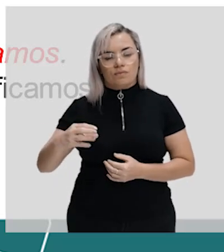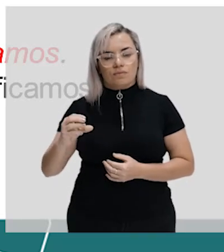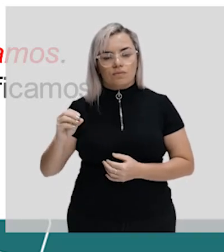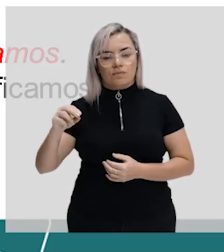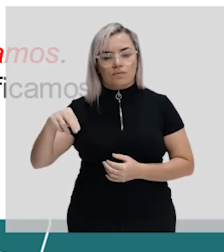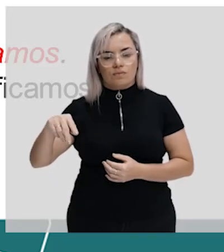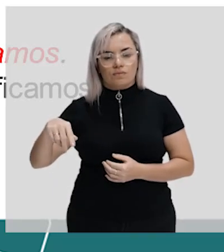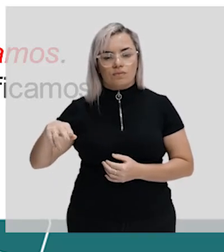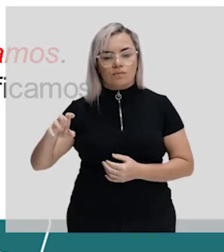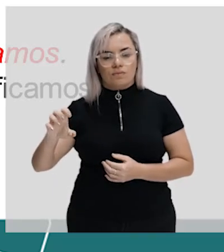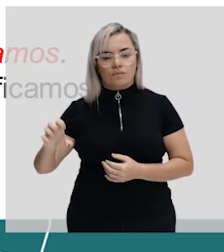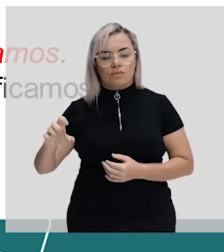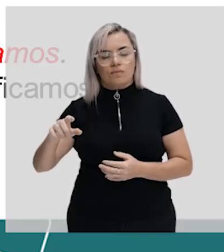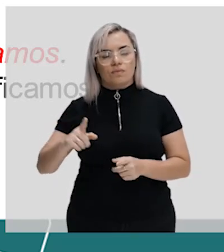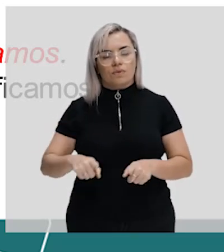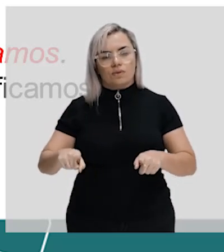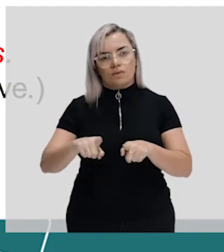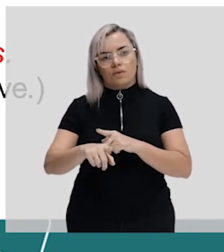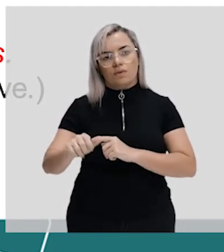e assim.